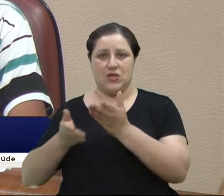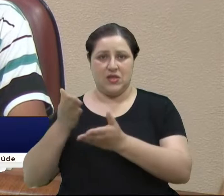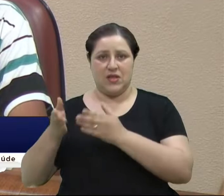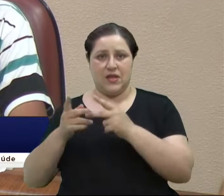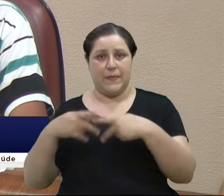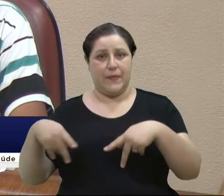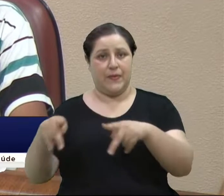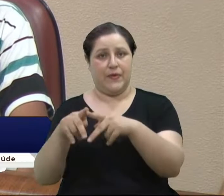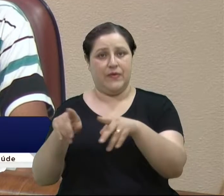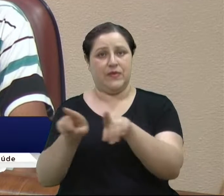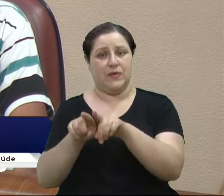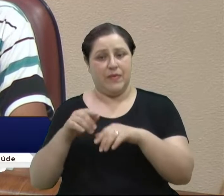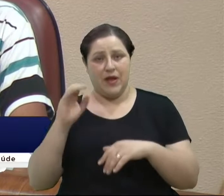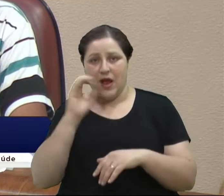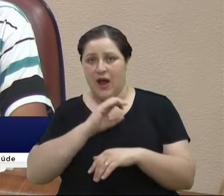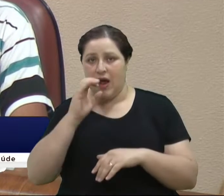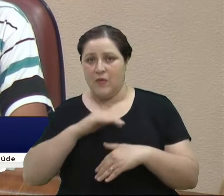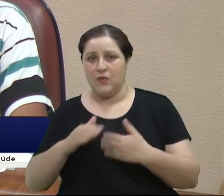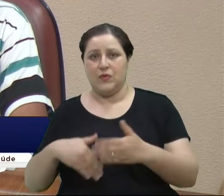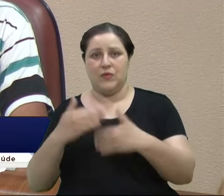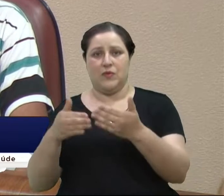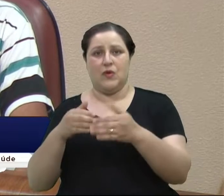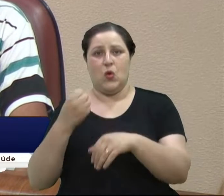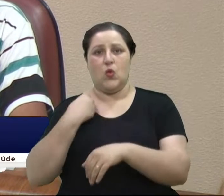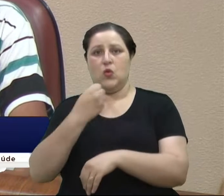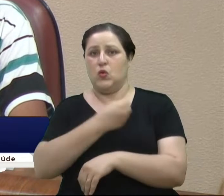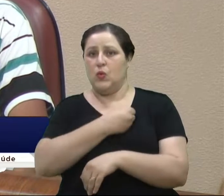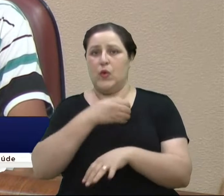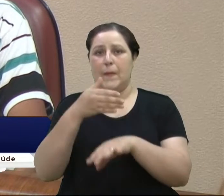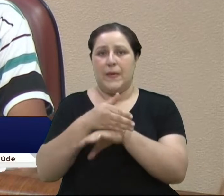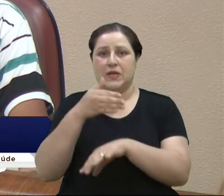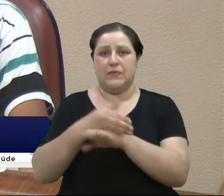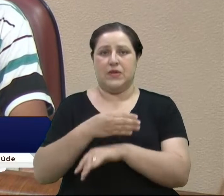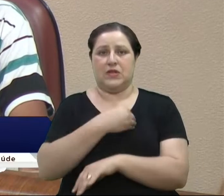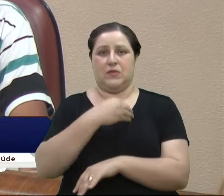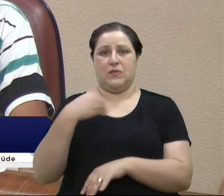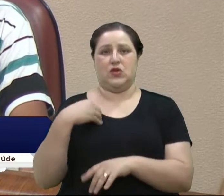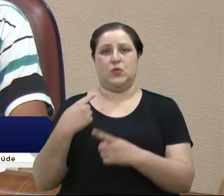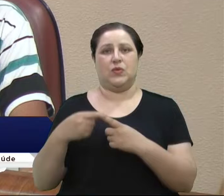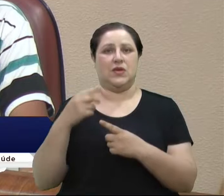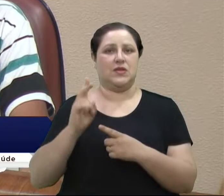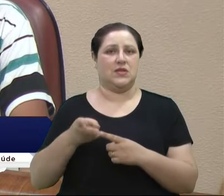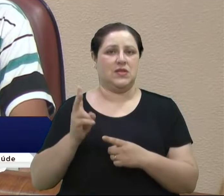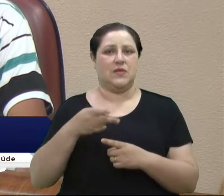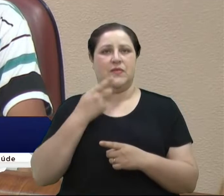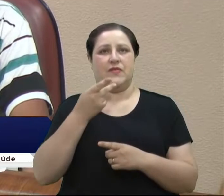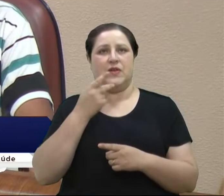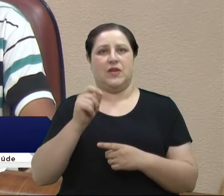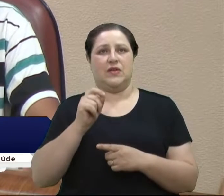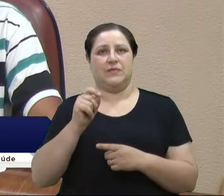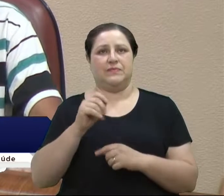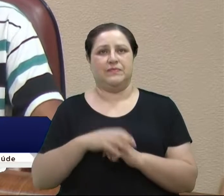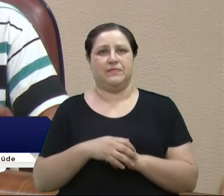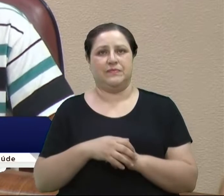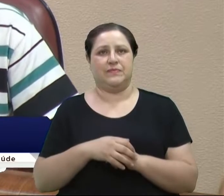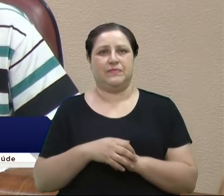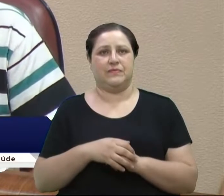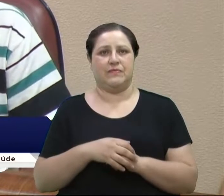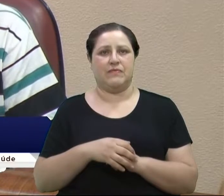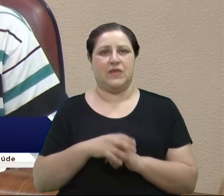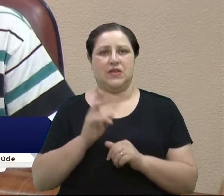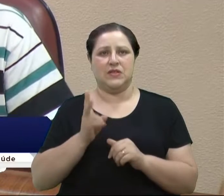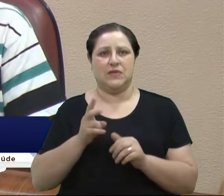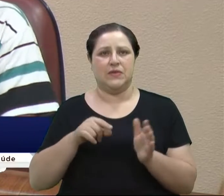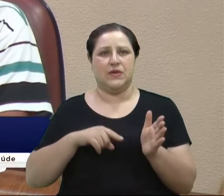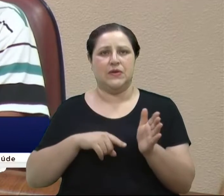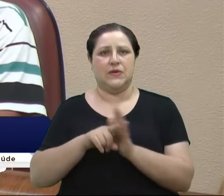e também avançou no número de participação de médicos, já que a gente sempre levanta, sempre questiona